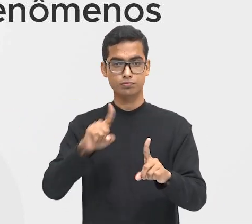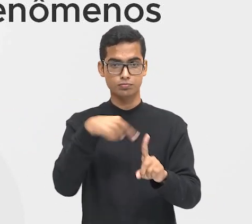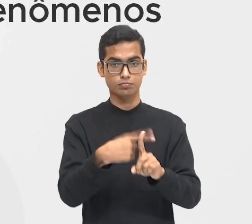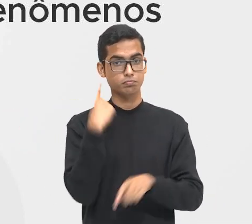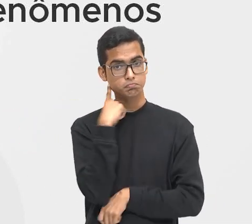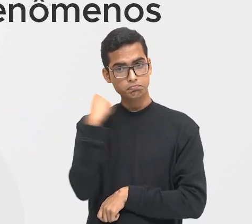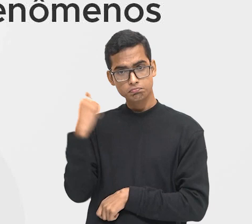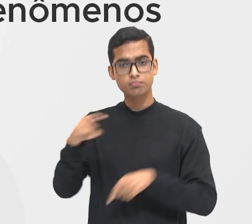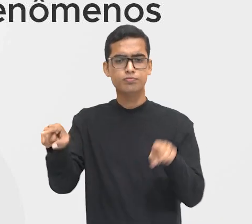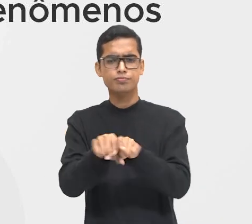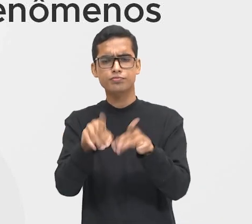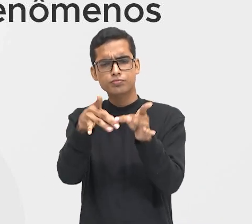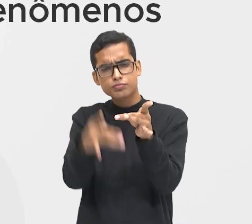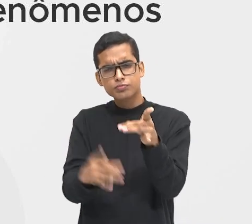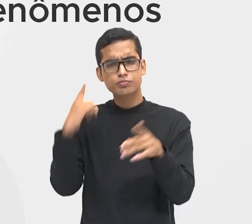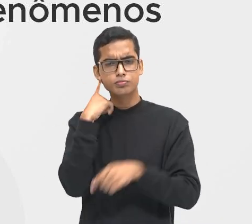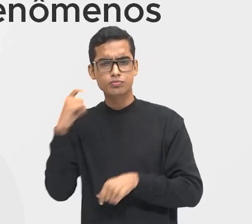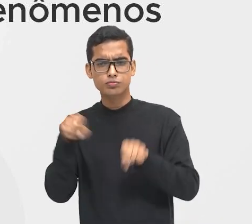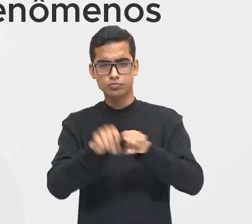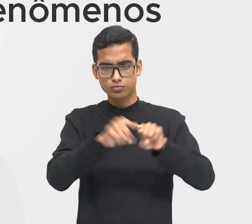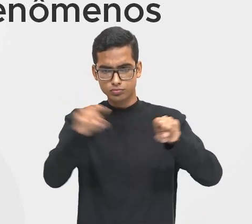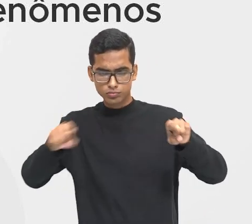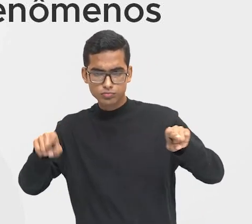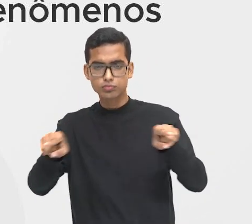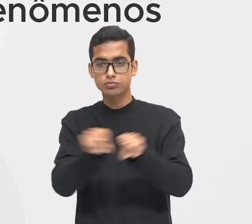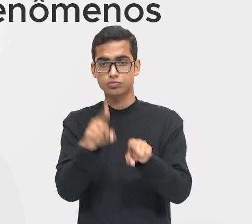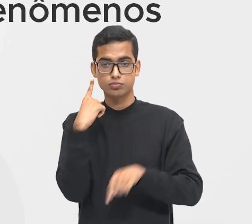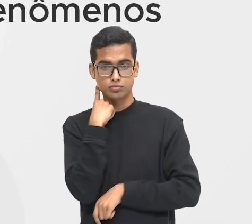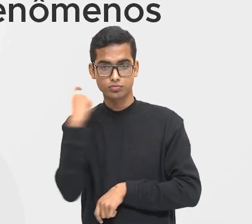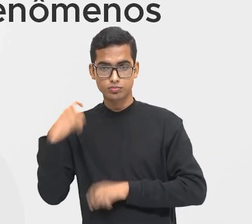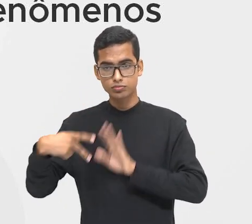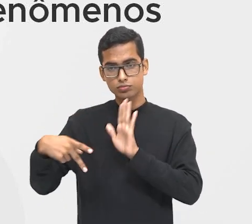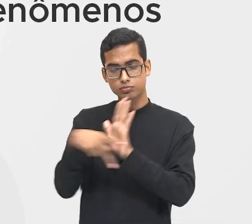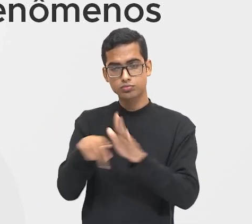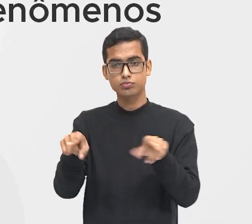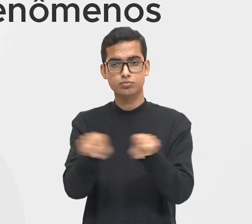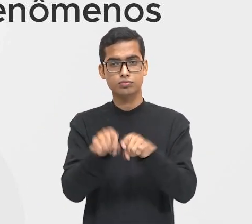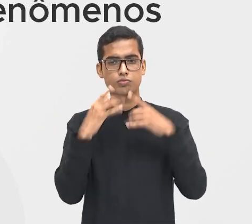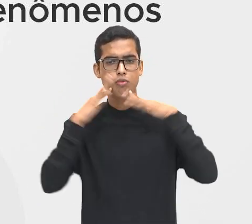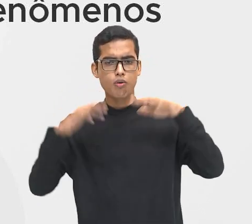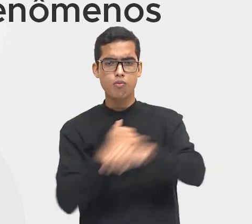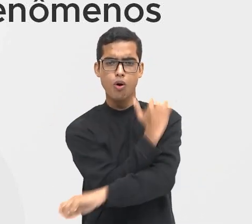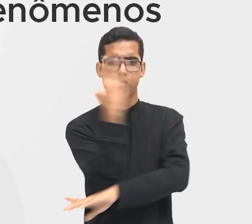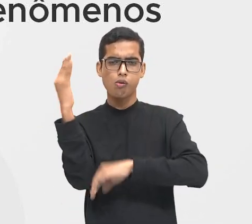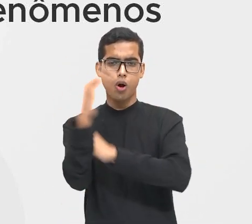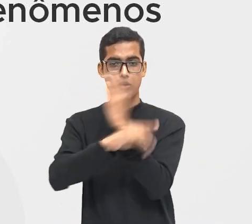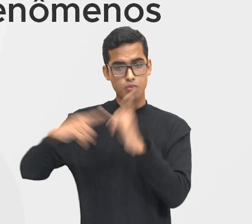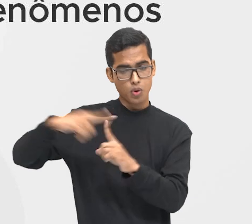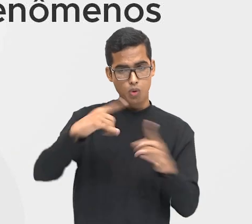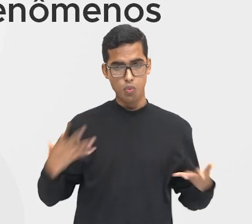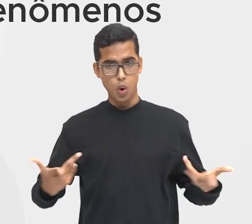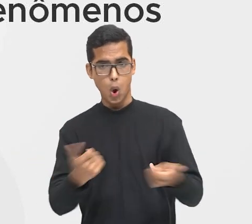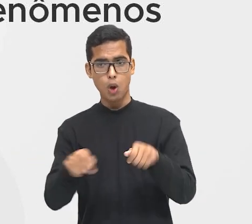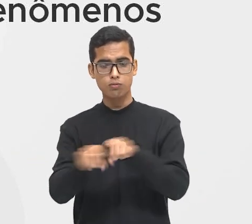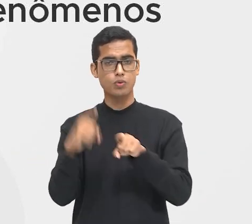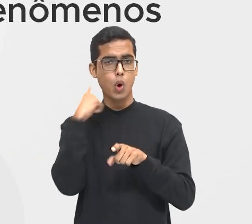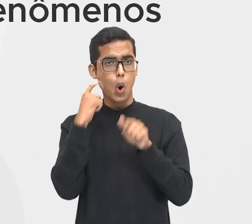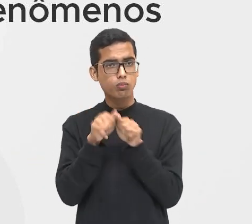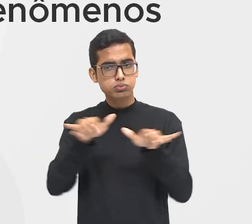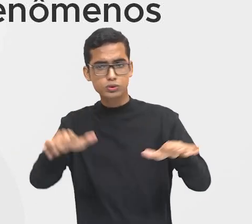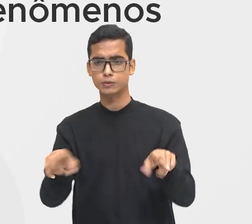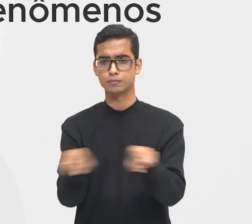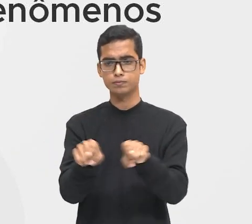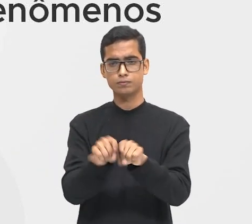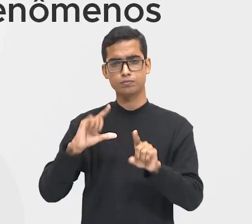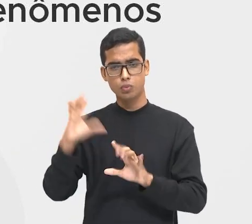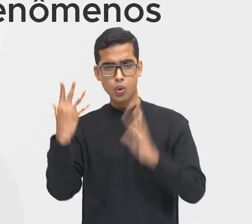e som. E o nosso detalhamento, som e ondas, ondas, natureza e tipos, qualidade e propagação